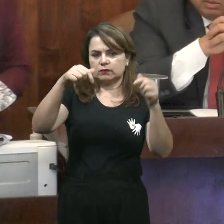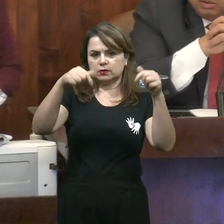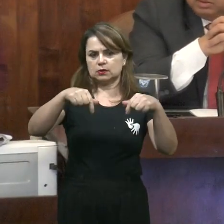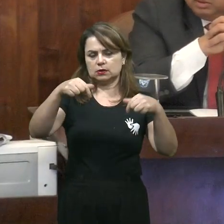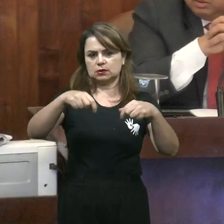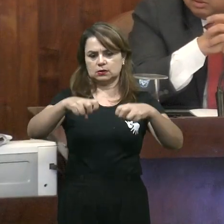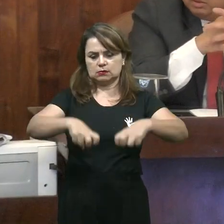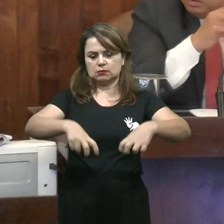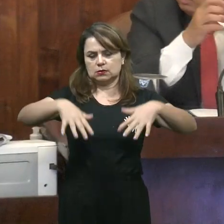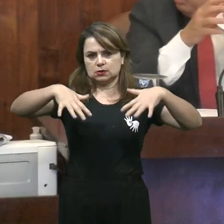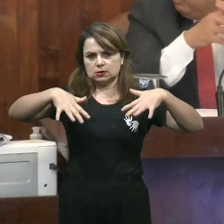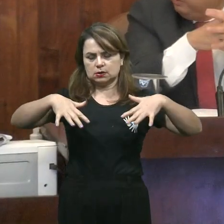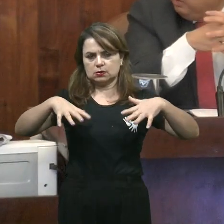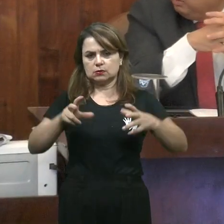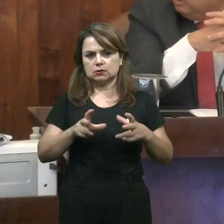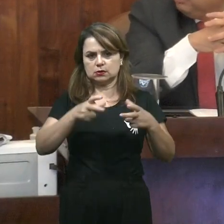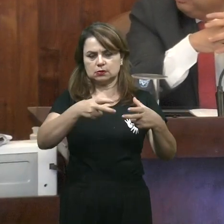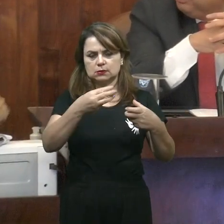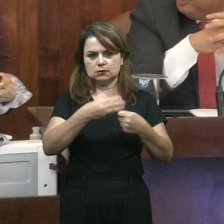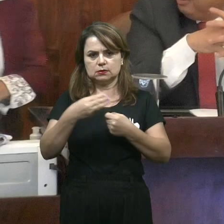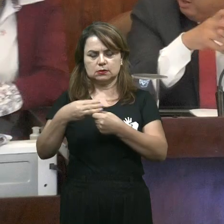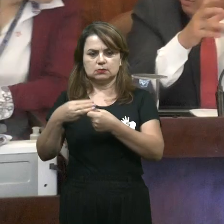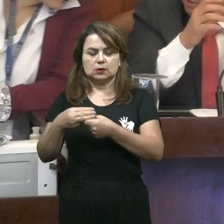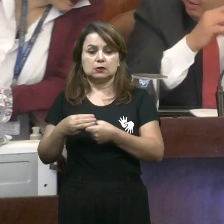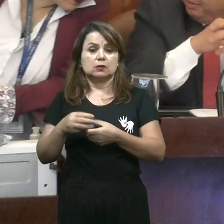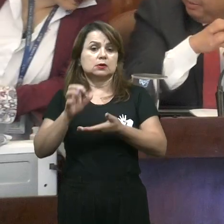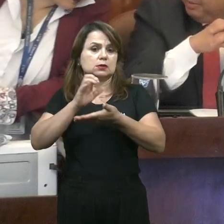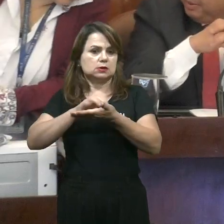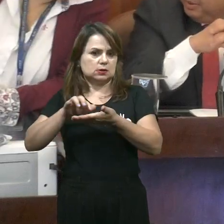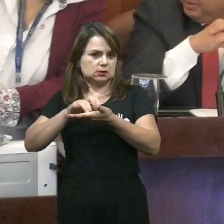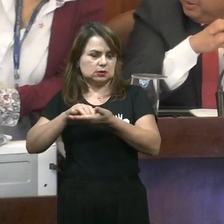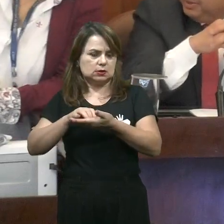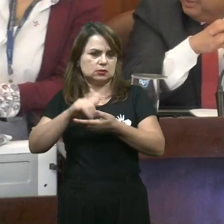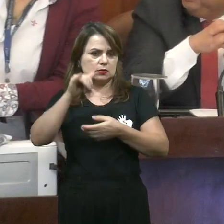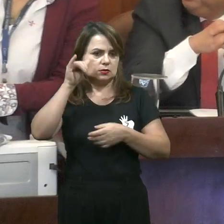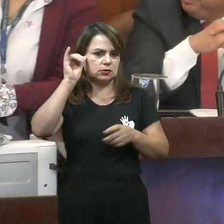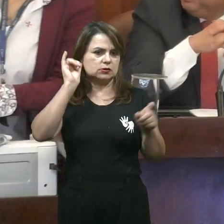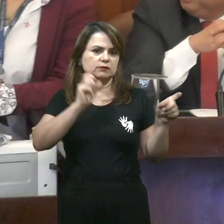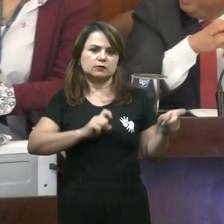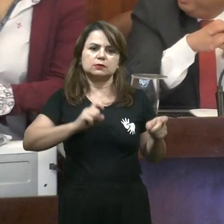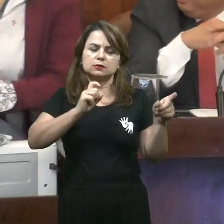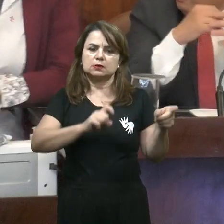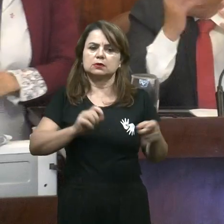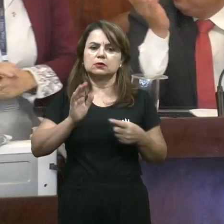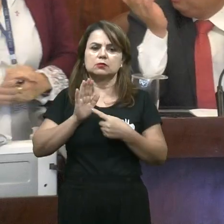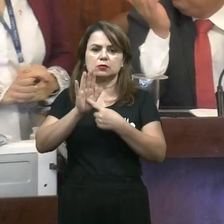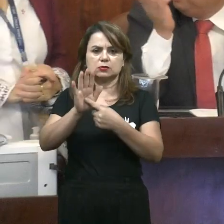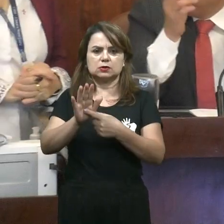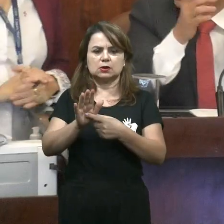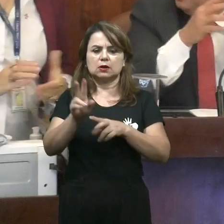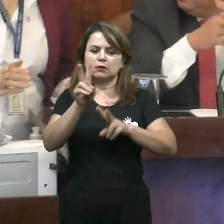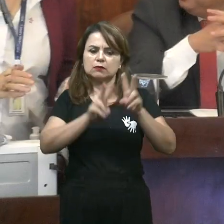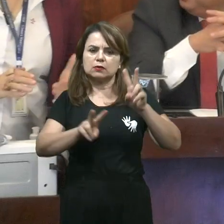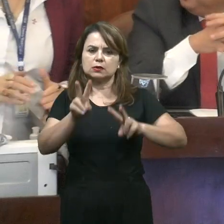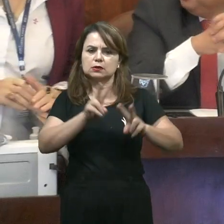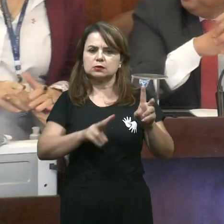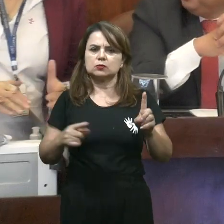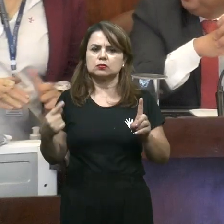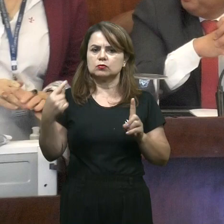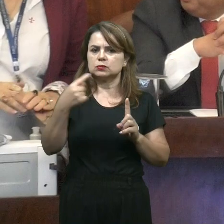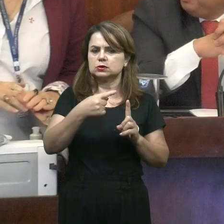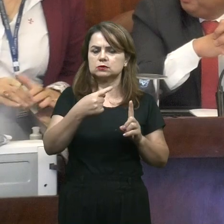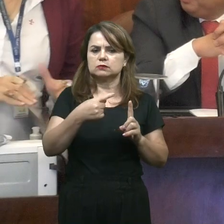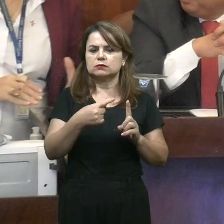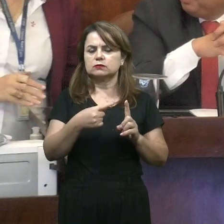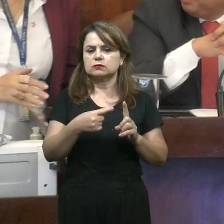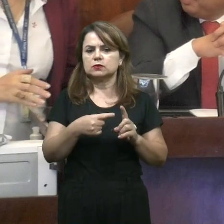Municipal. A ocasião é que o secretário municipal de Fazenda efetuará a demonstração e avaliação das metas fiscais do